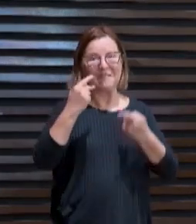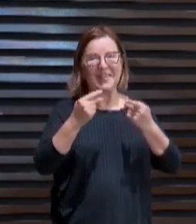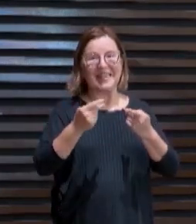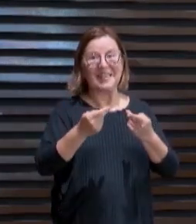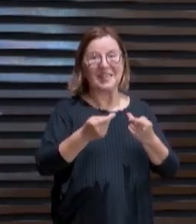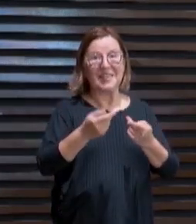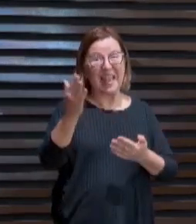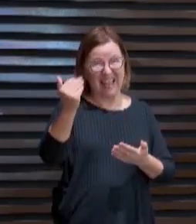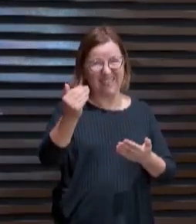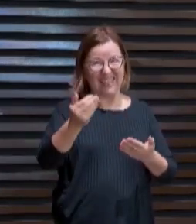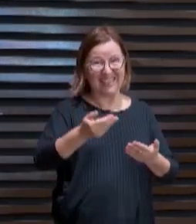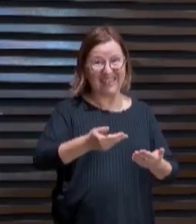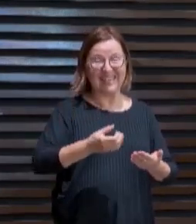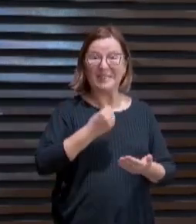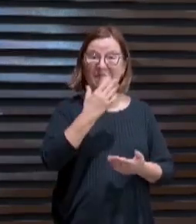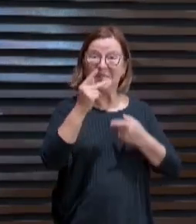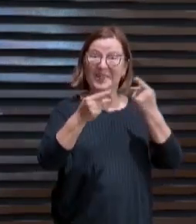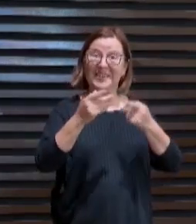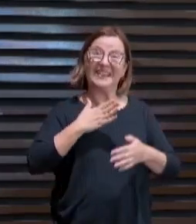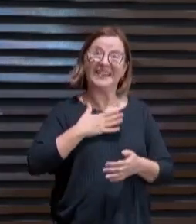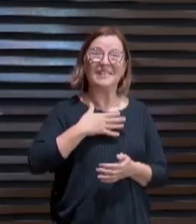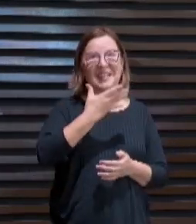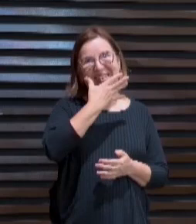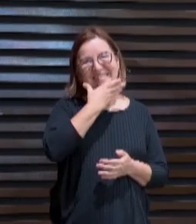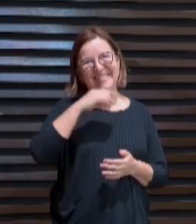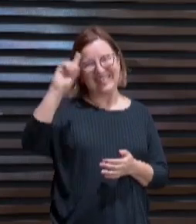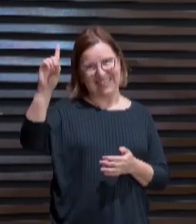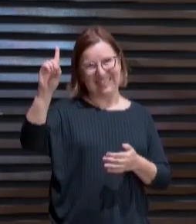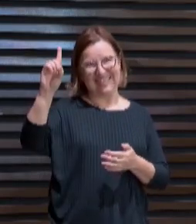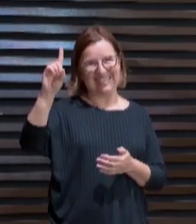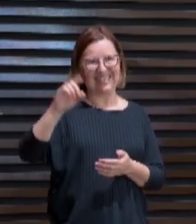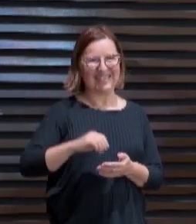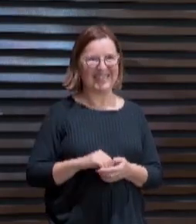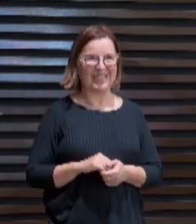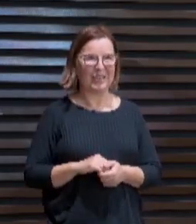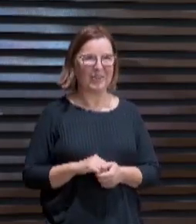será julgado pelo seu livro, pelo seu rolo. E aí, querido,